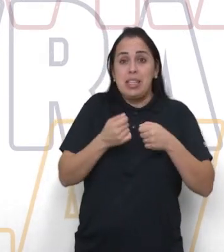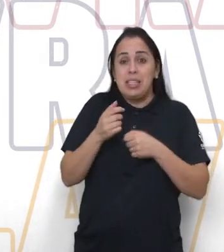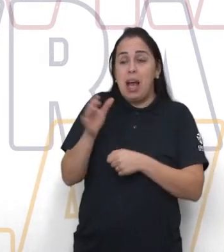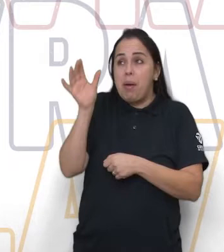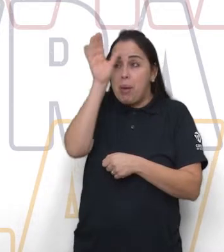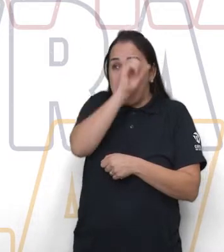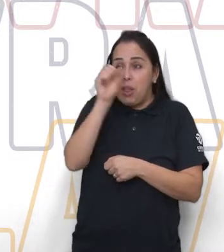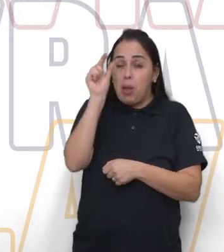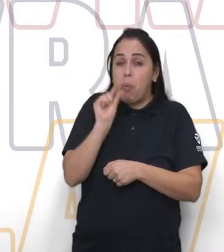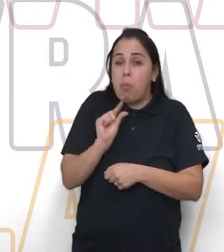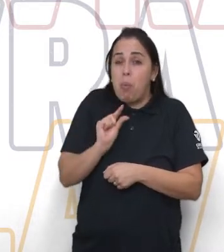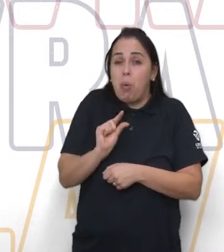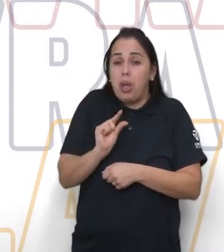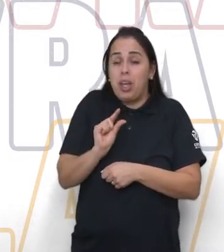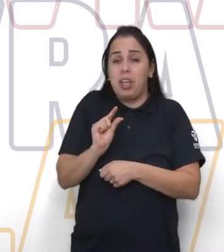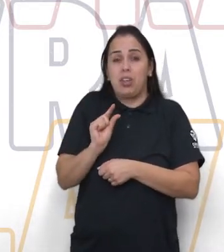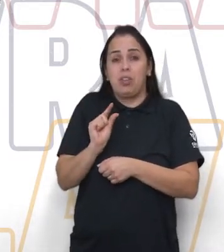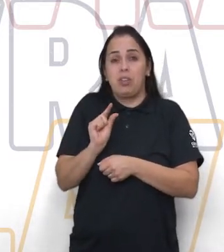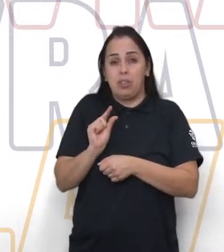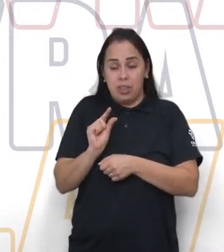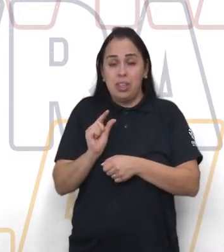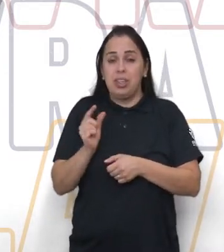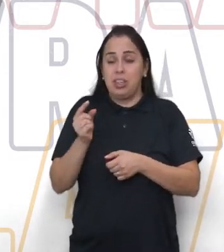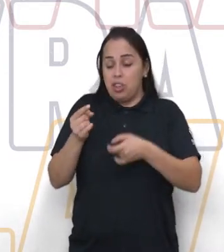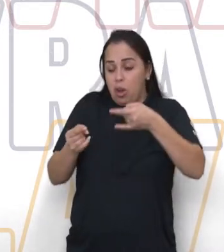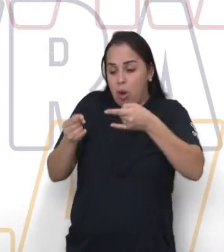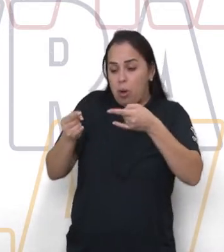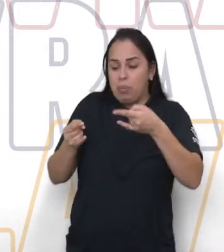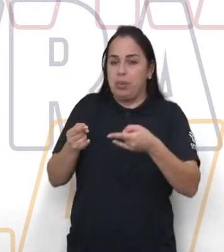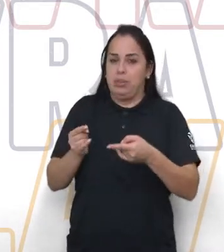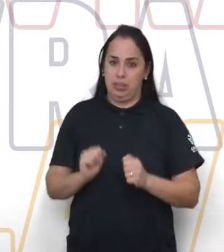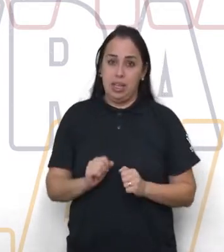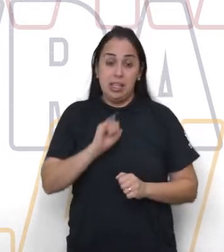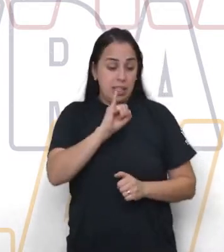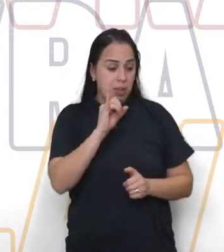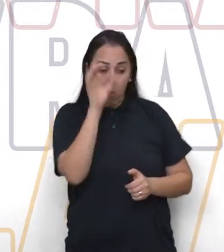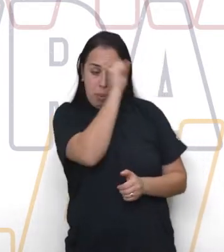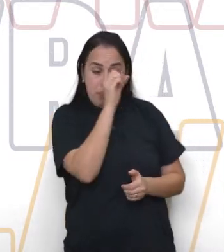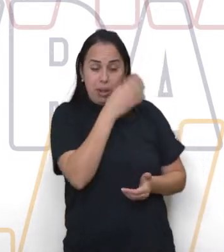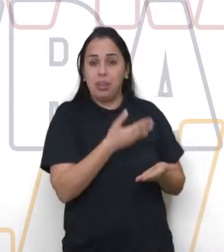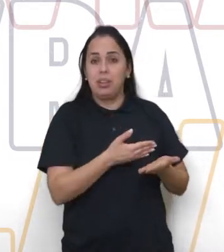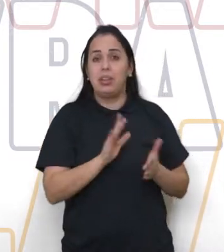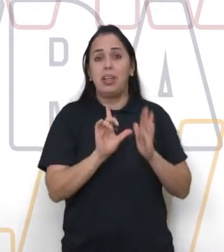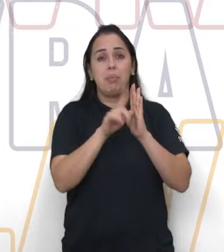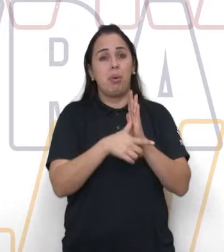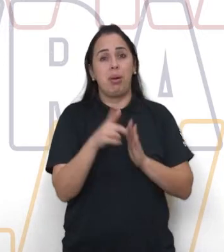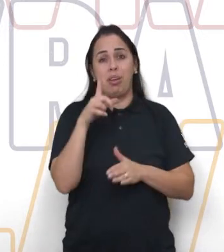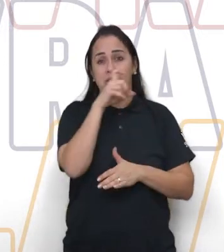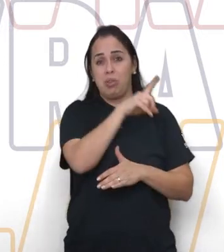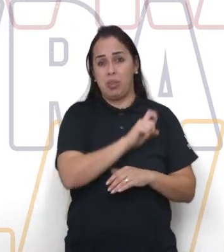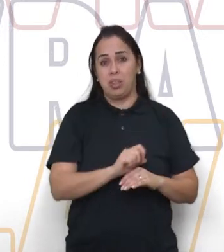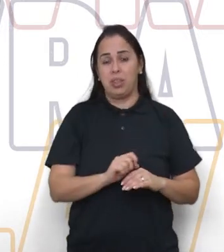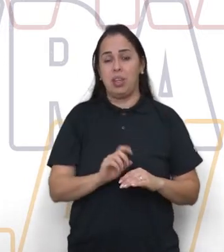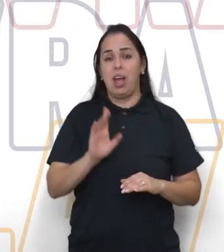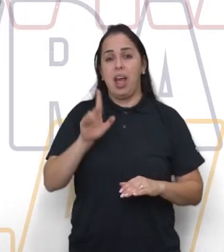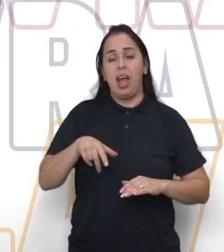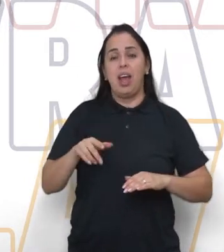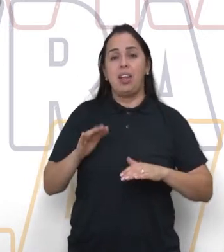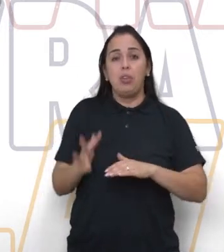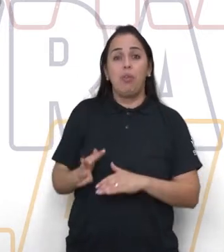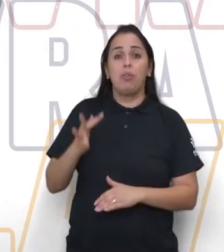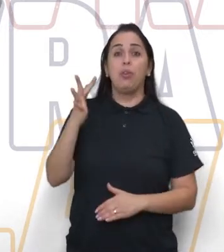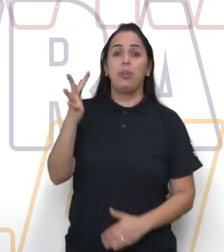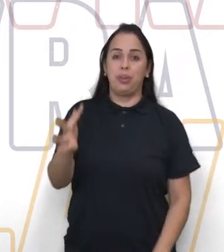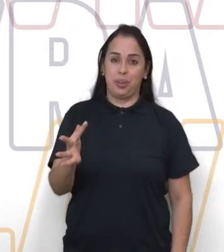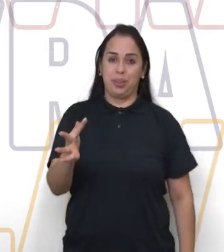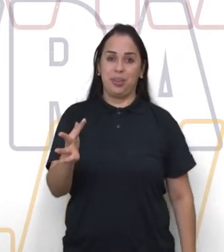souber um pouquinho de programação vai ter dificuldade então a gente fala muito de competências